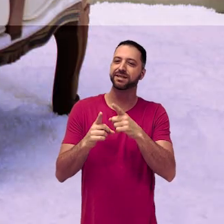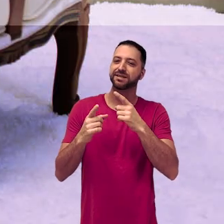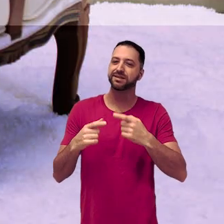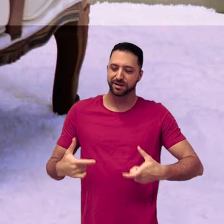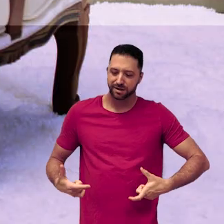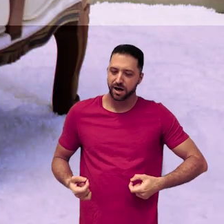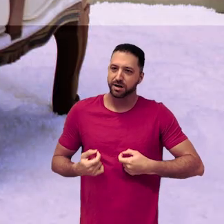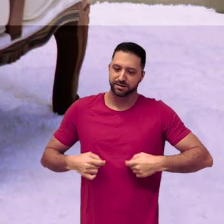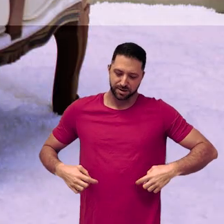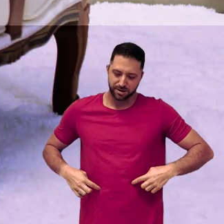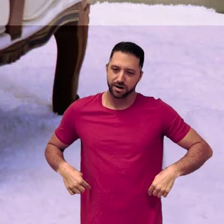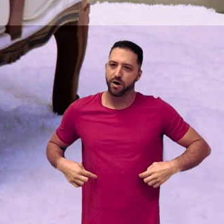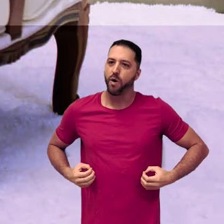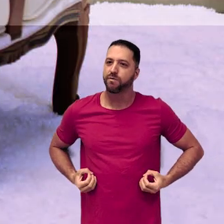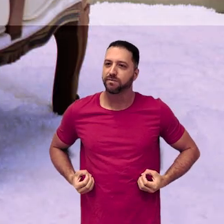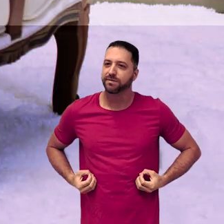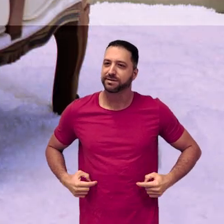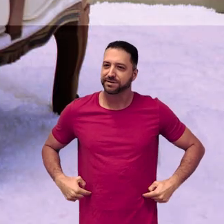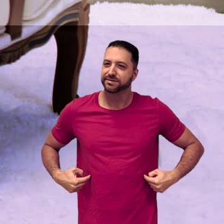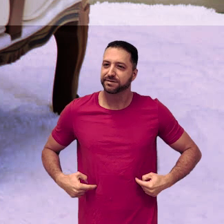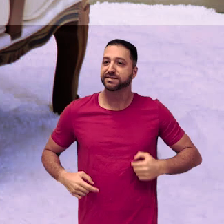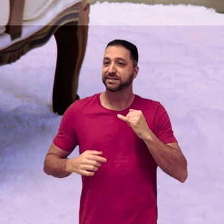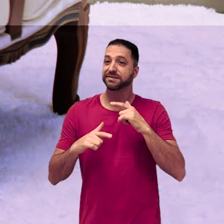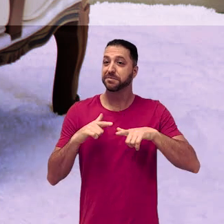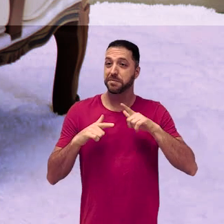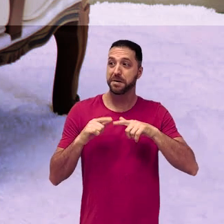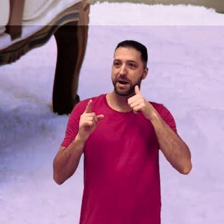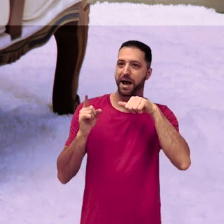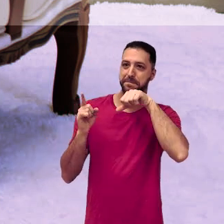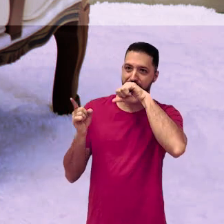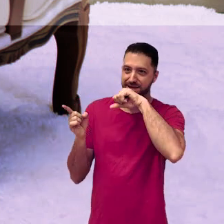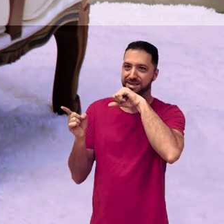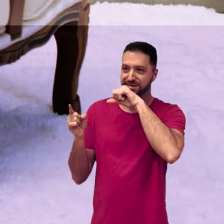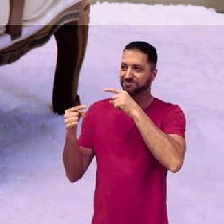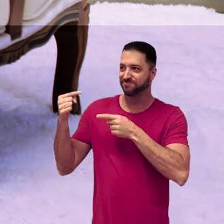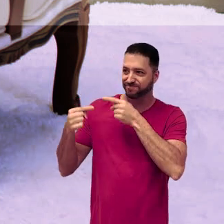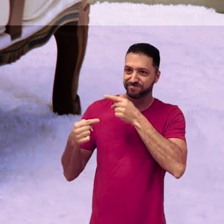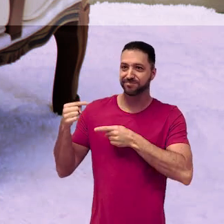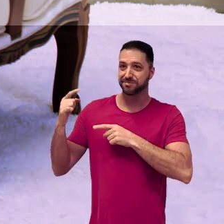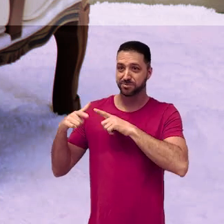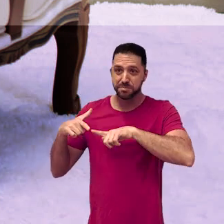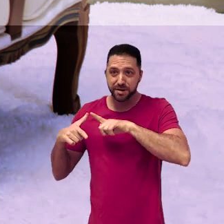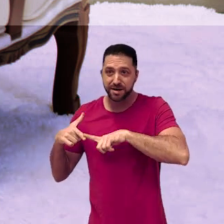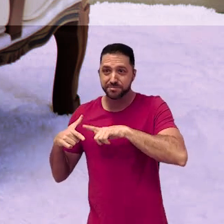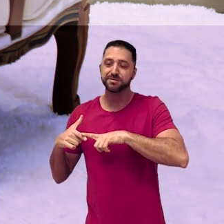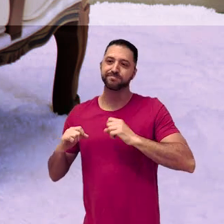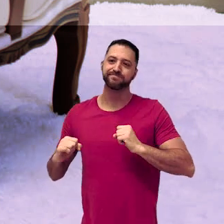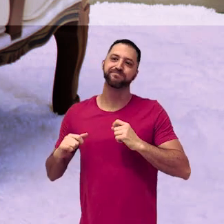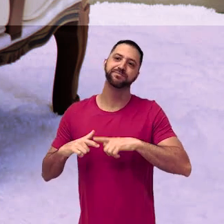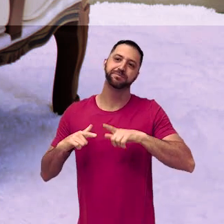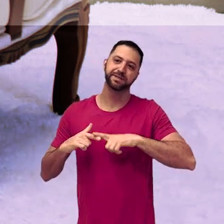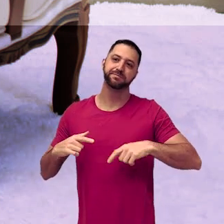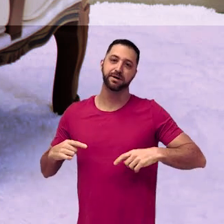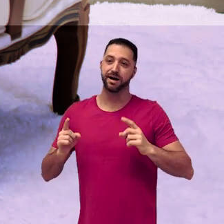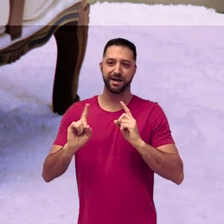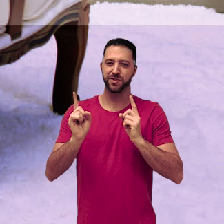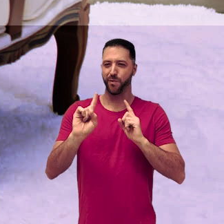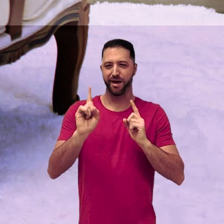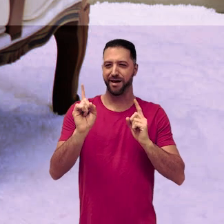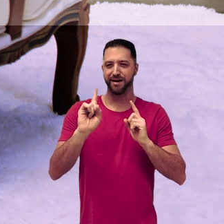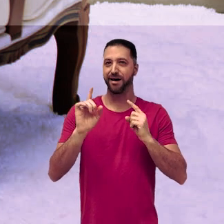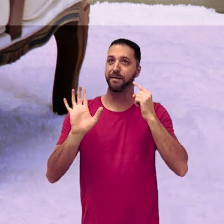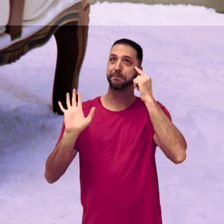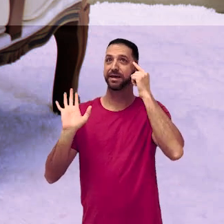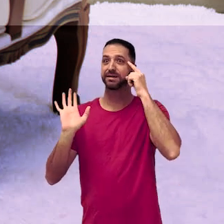também o de ovário, de útero, quando se tem problema com a mãe, quando se tem problema com a mulher. Então, isso é sério, não